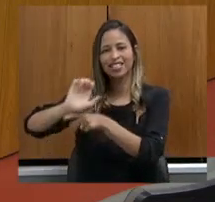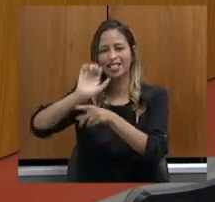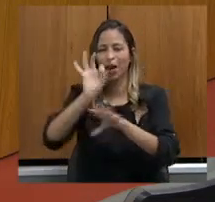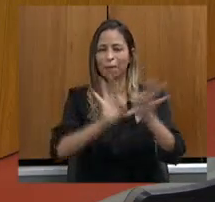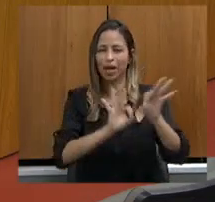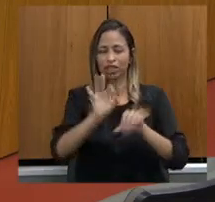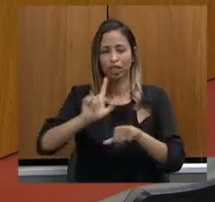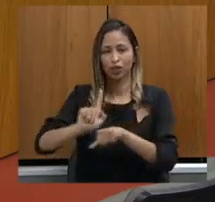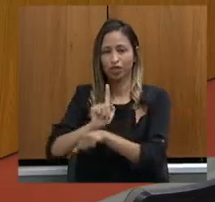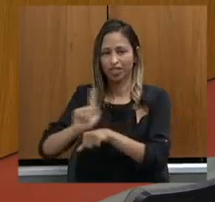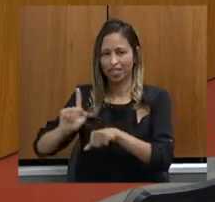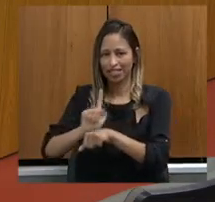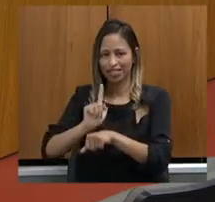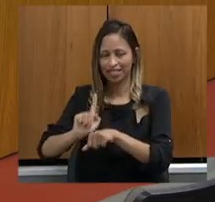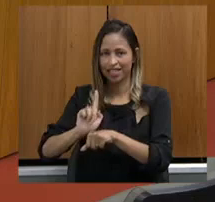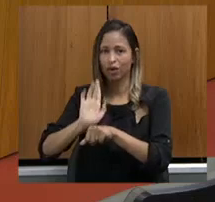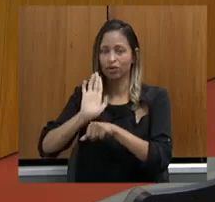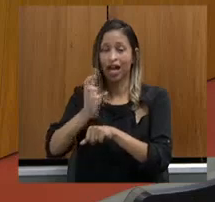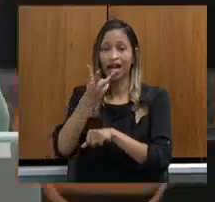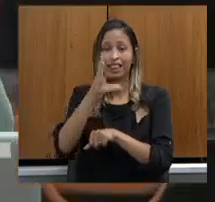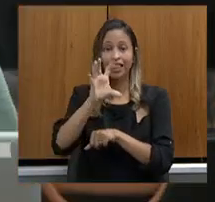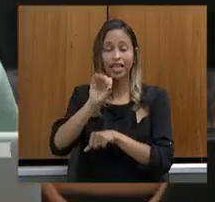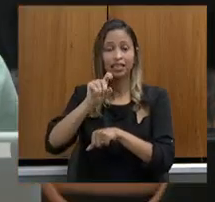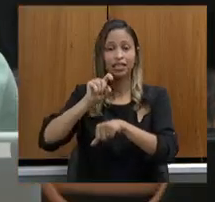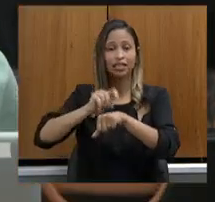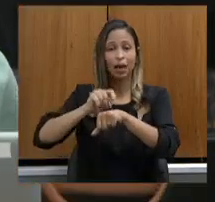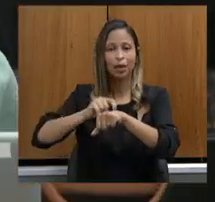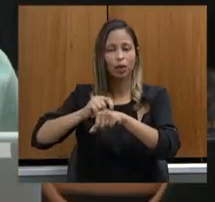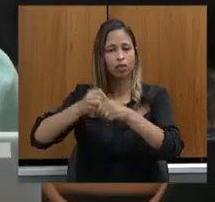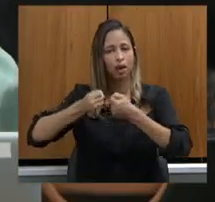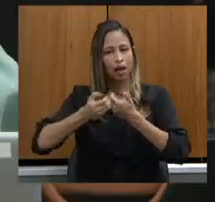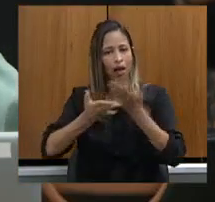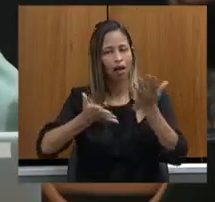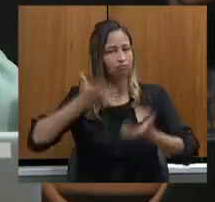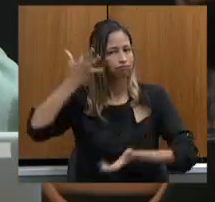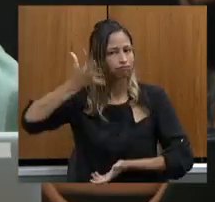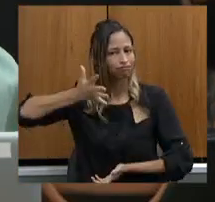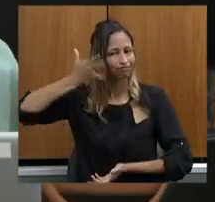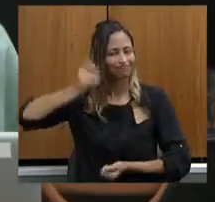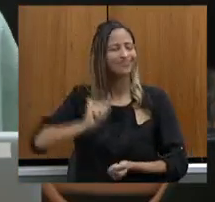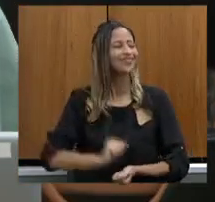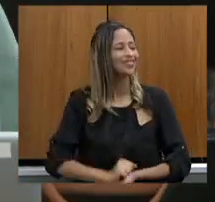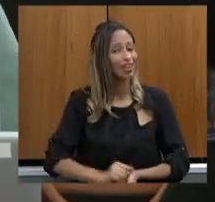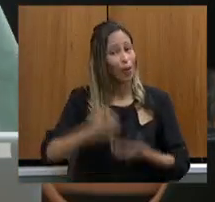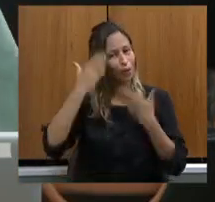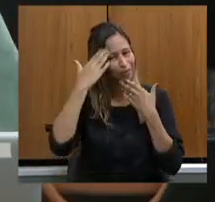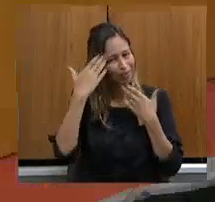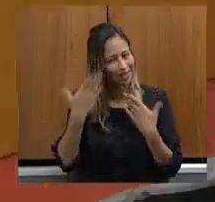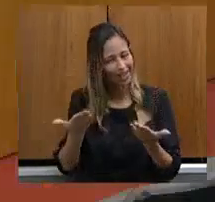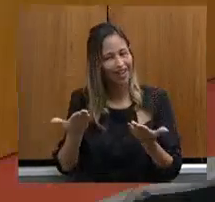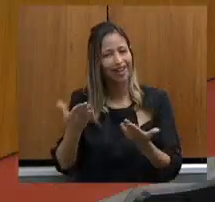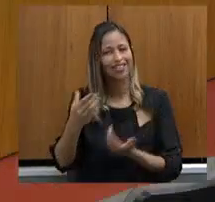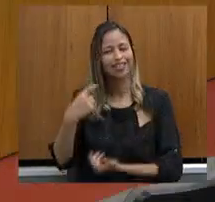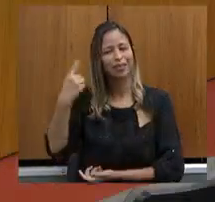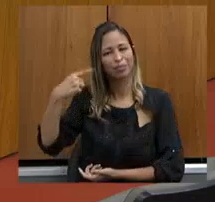e gestão que disporá de até 30 minutos para sua exposição muito obrigada deputada